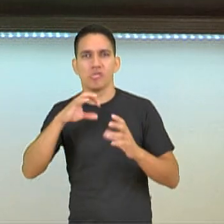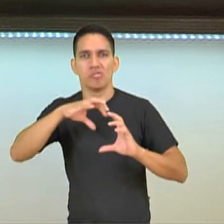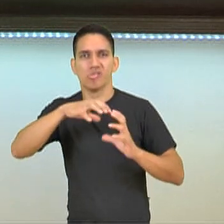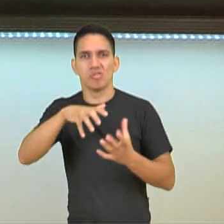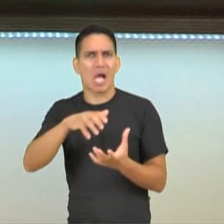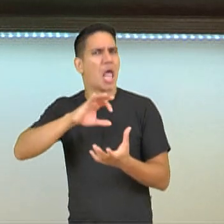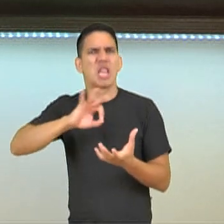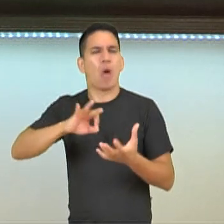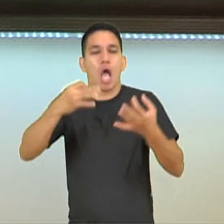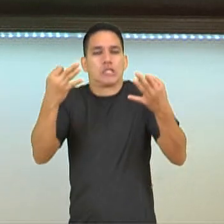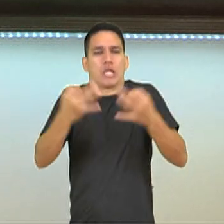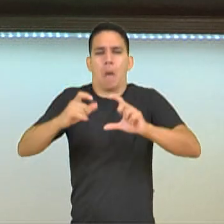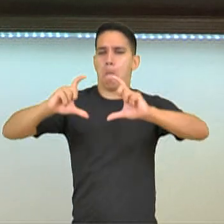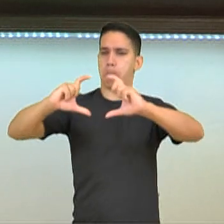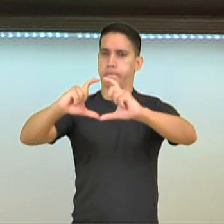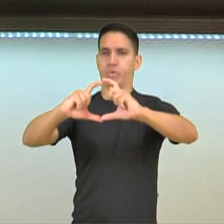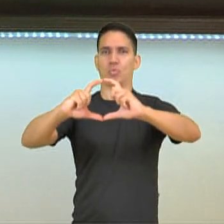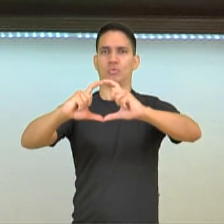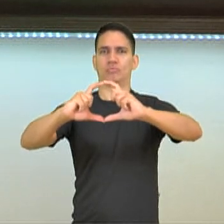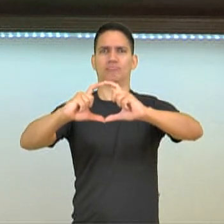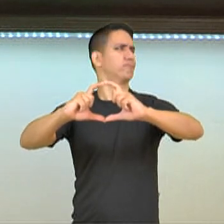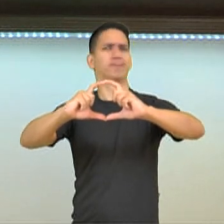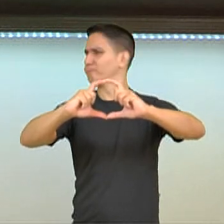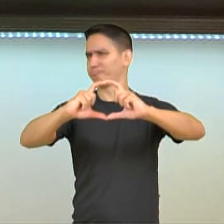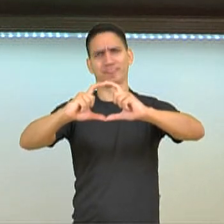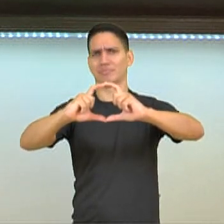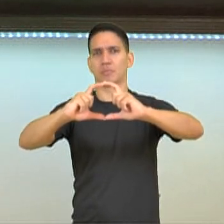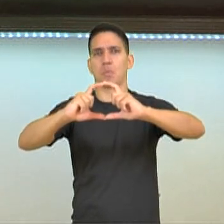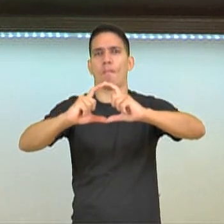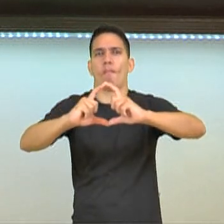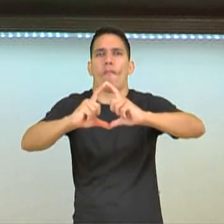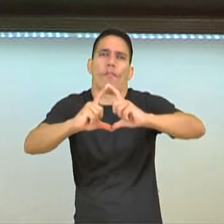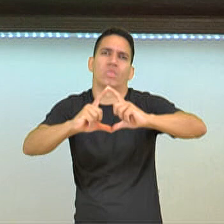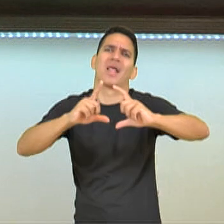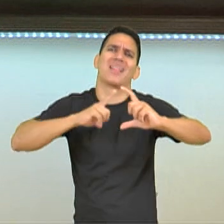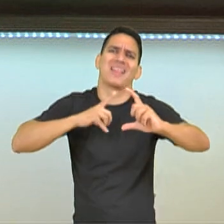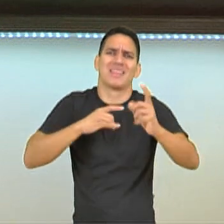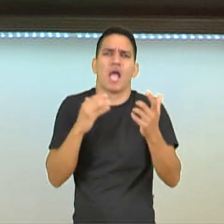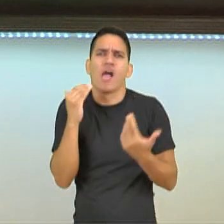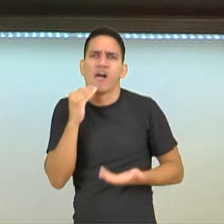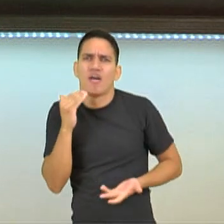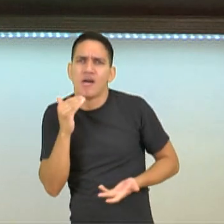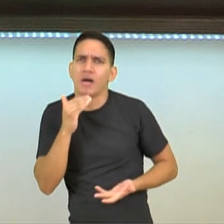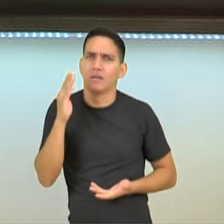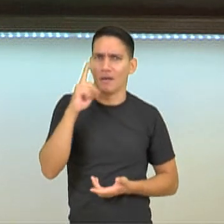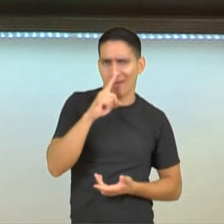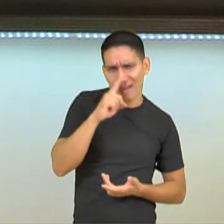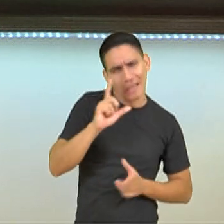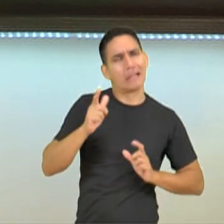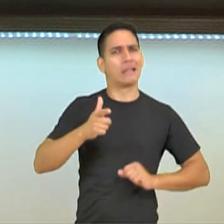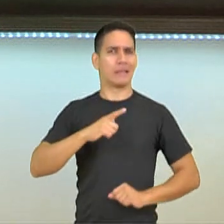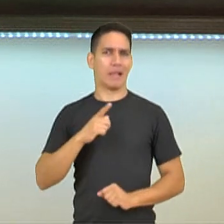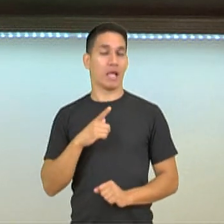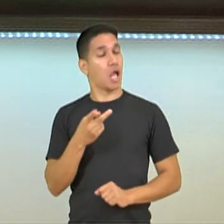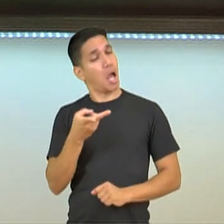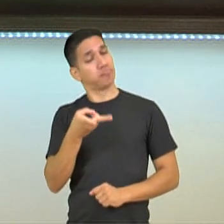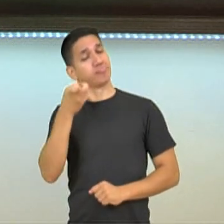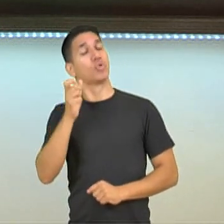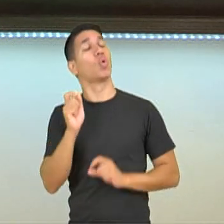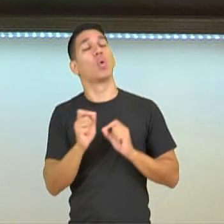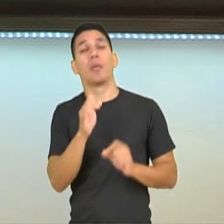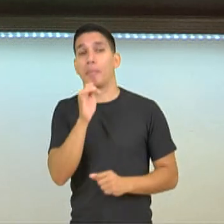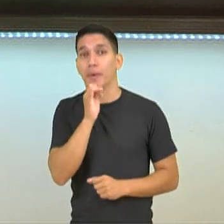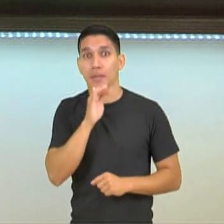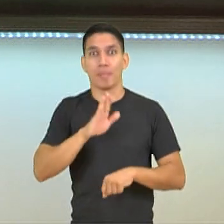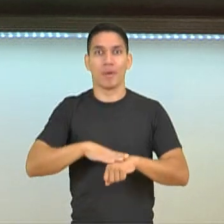não é bem arredondada, né? Ela tem algumas irregularidades. E isso a gente pode saber, por exemplo, quando eu